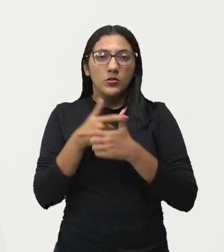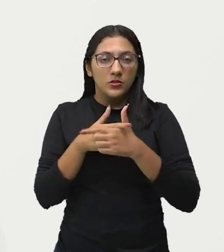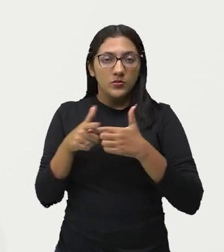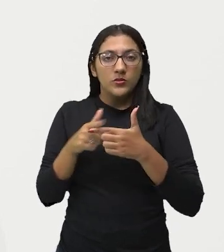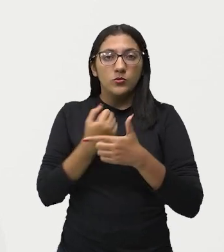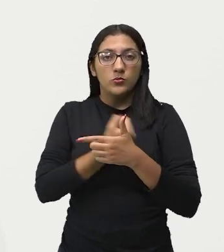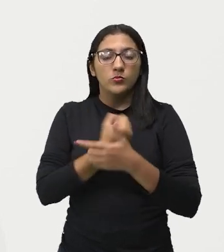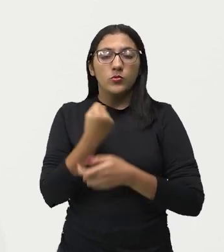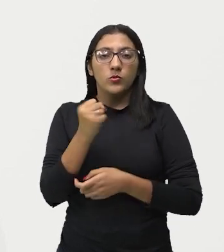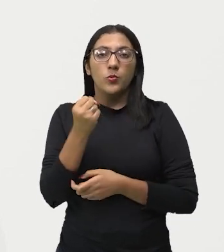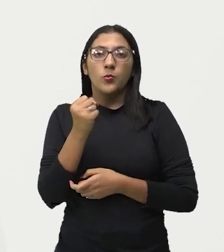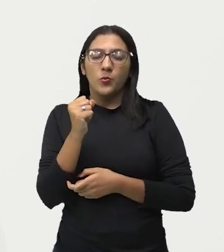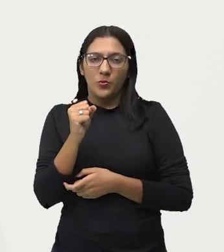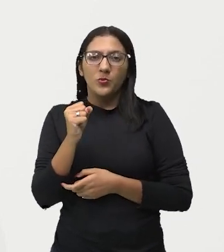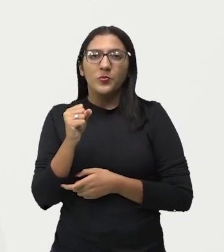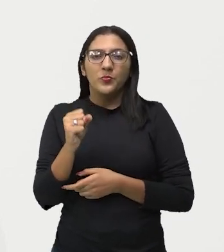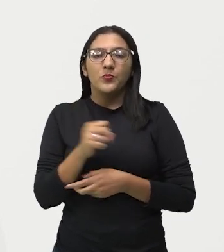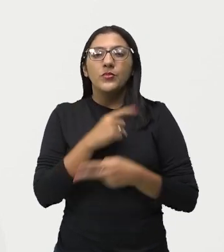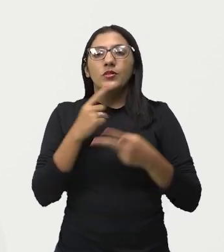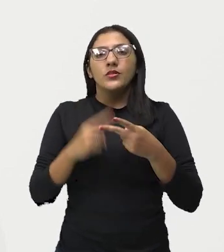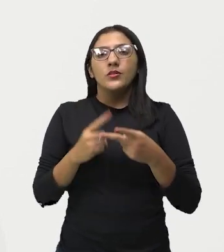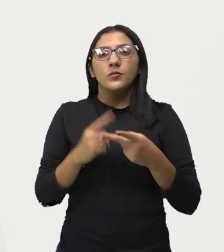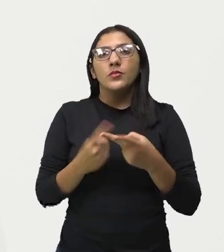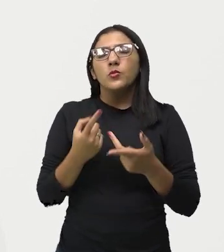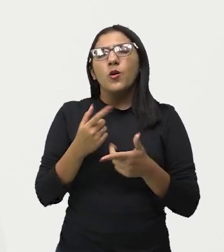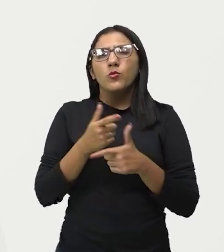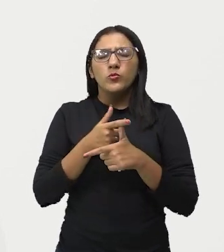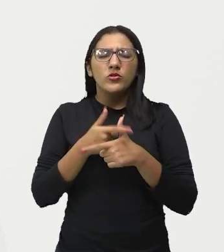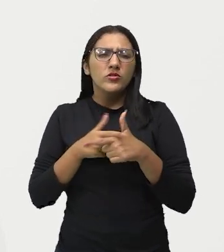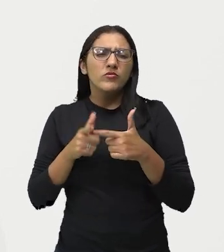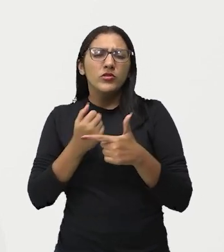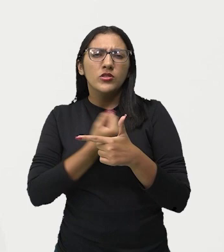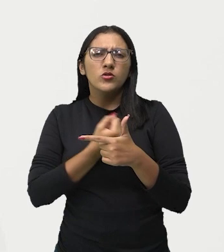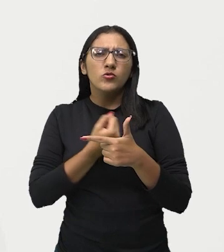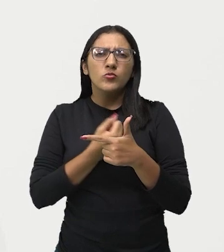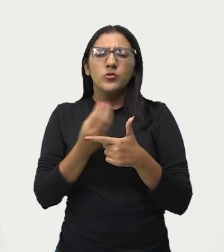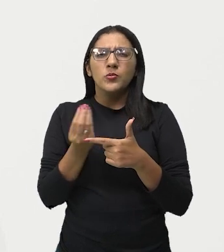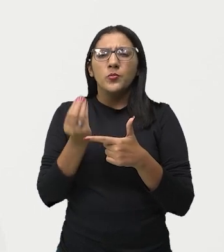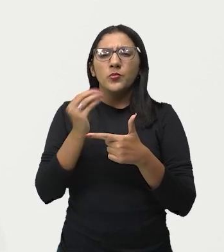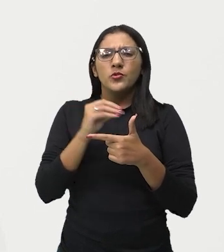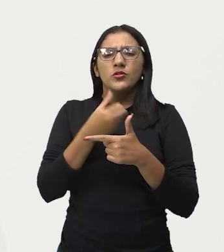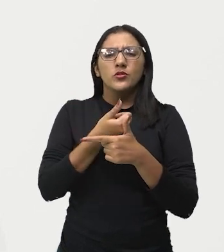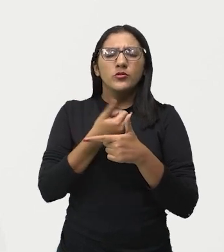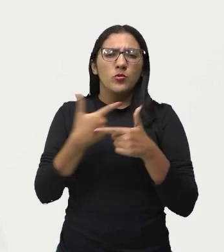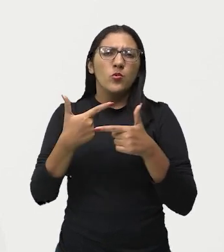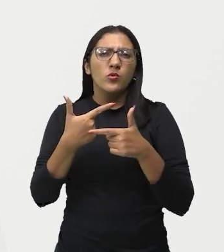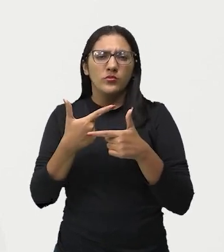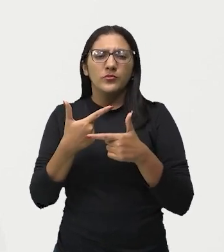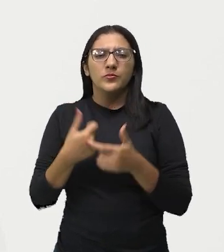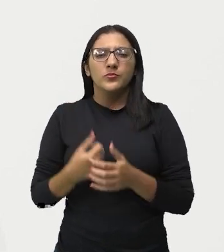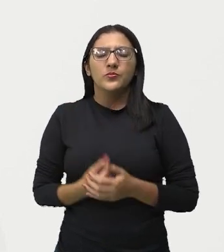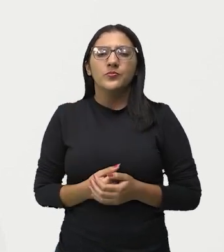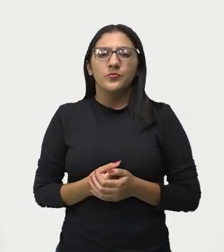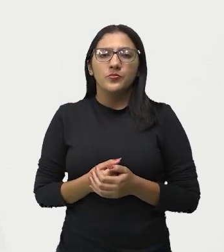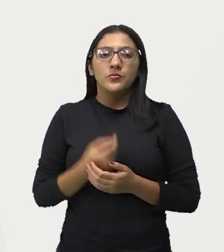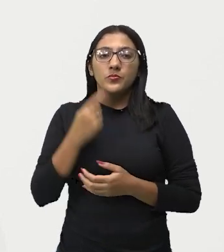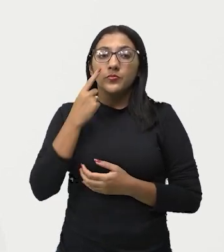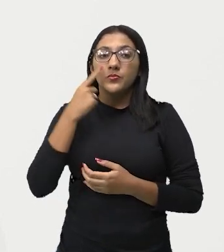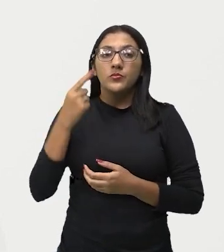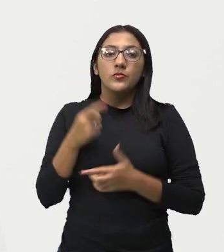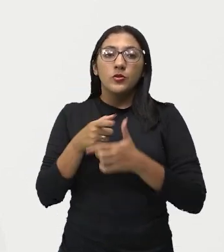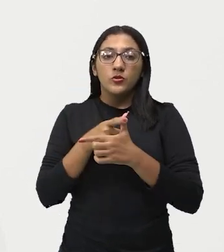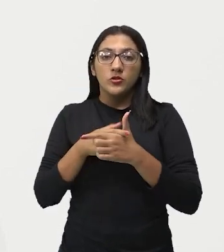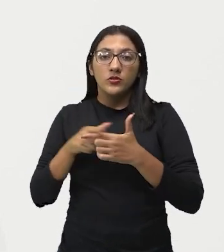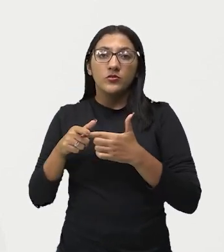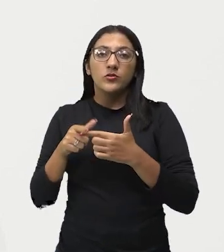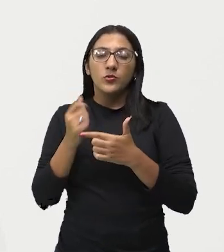de 8 e também quais são os divisores de 12. E aí, temos aqui então, olha, divisores de 8.